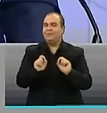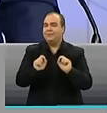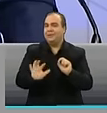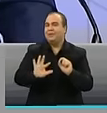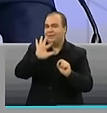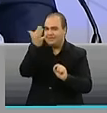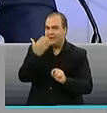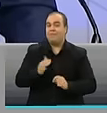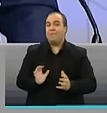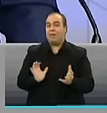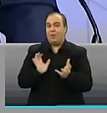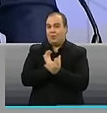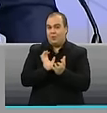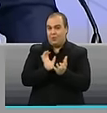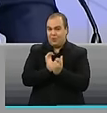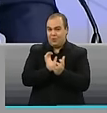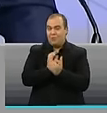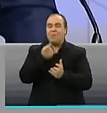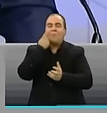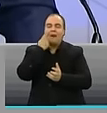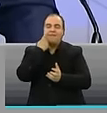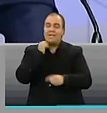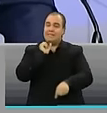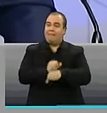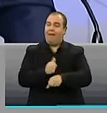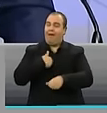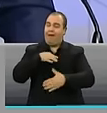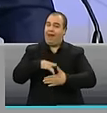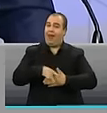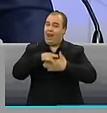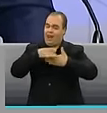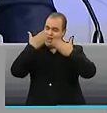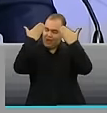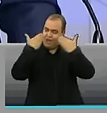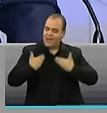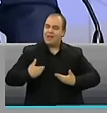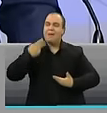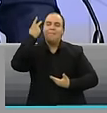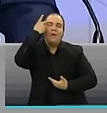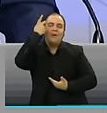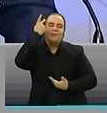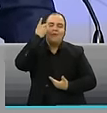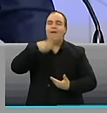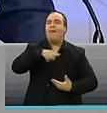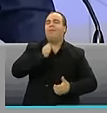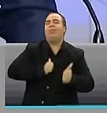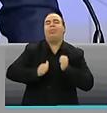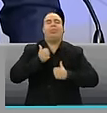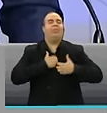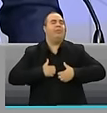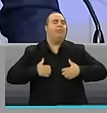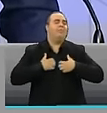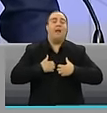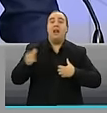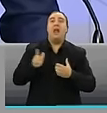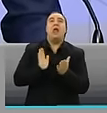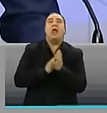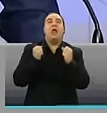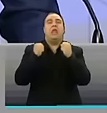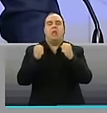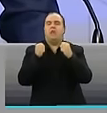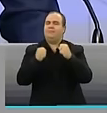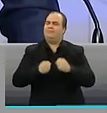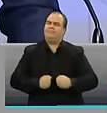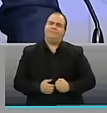Fecharam um consórcio para ver se para o líder do campeonato, paulistano. Estão desesperados. Ele estava aqui comemorando.